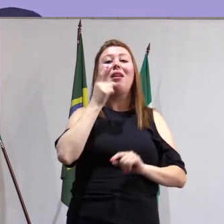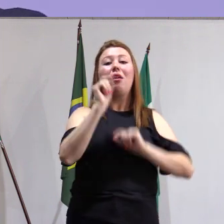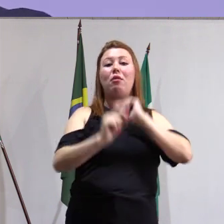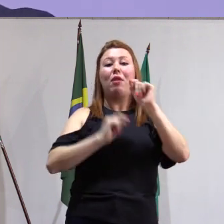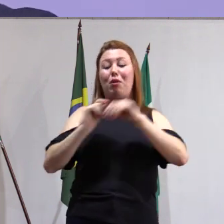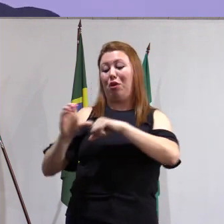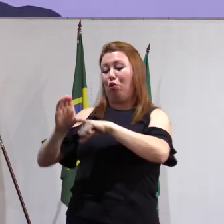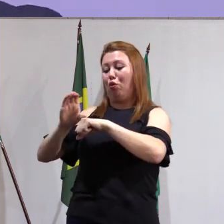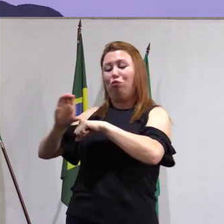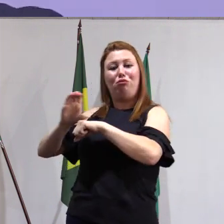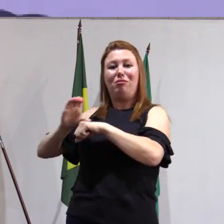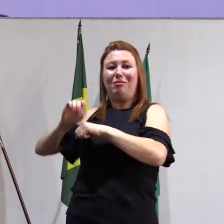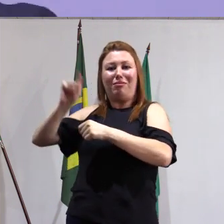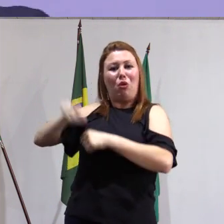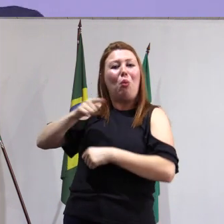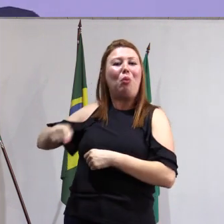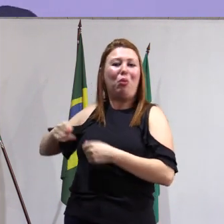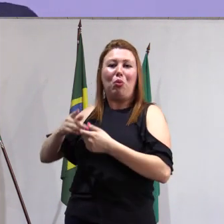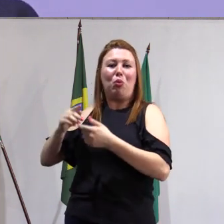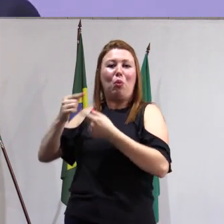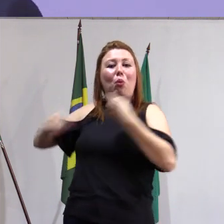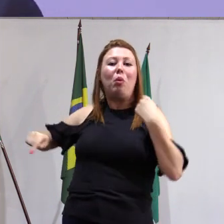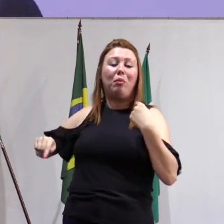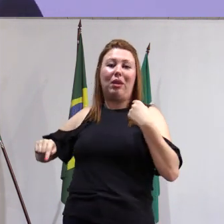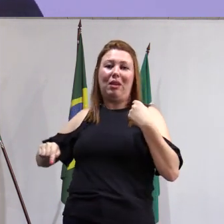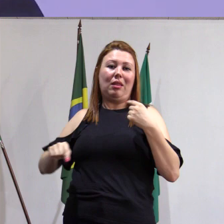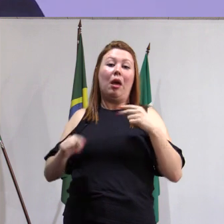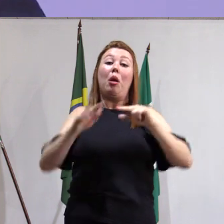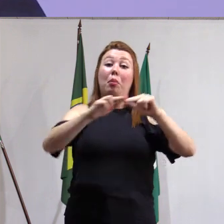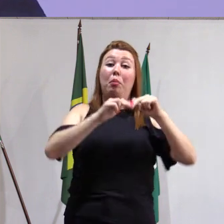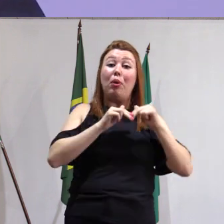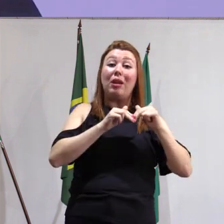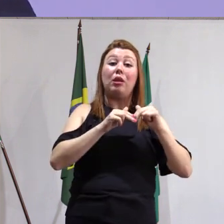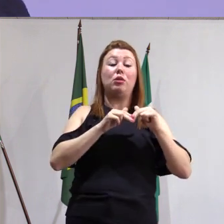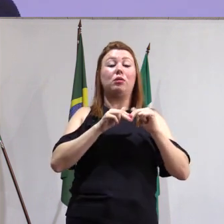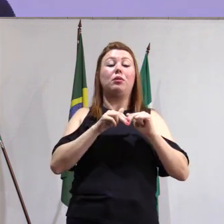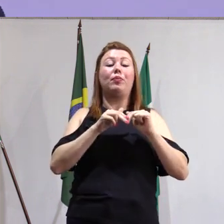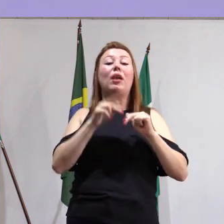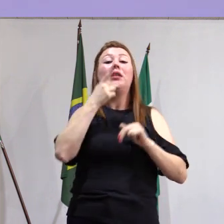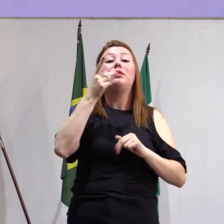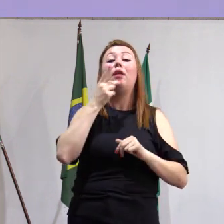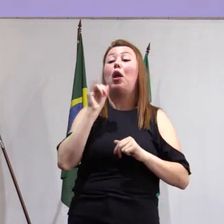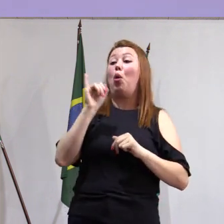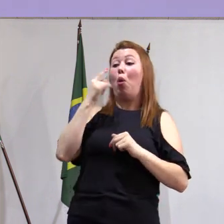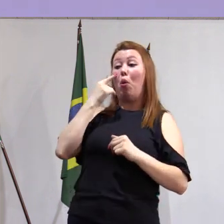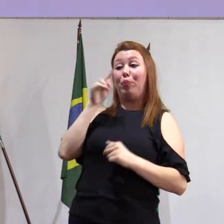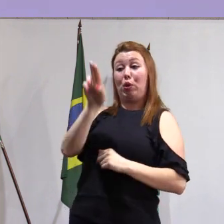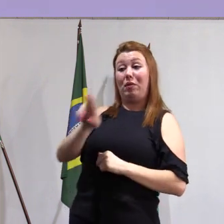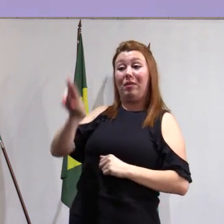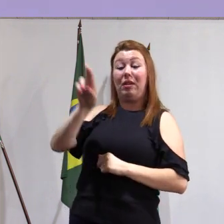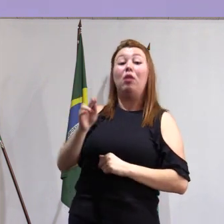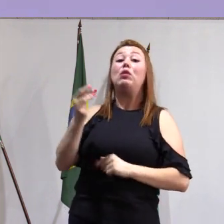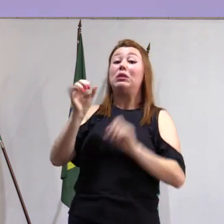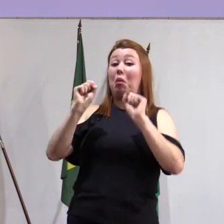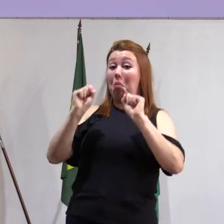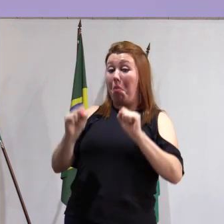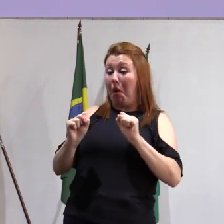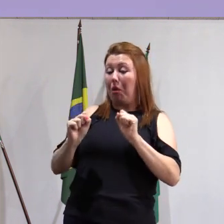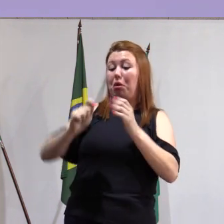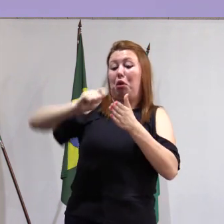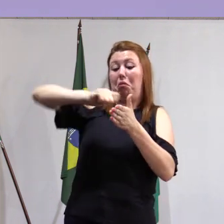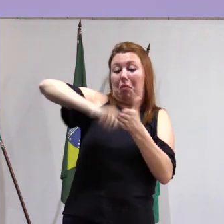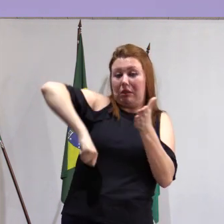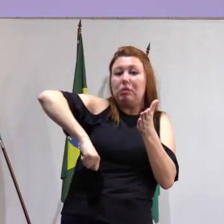violação à autonomia universitária. O que eles fizeram? Eles disseram: olha, vocês podem, se quiserem, celebrar um contrato,